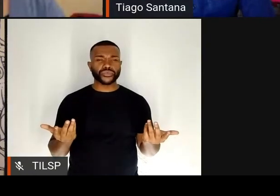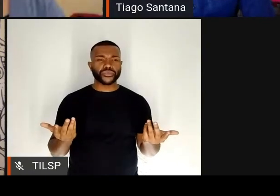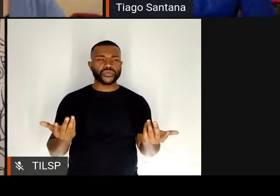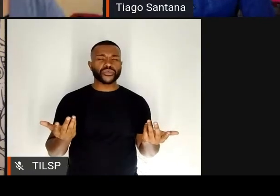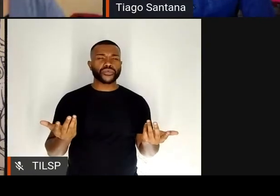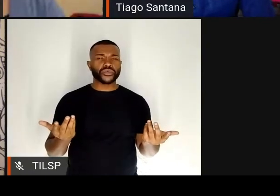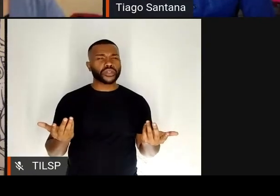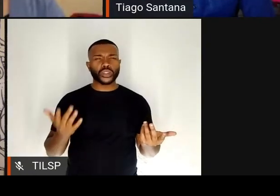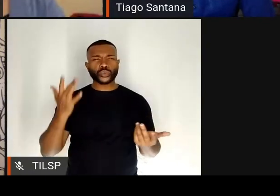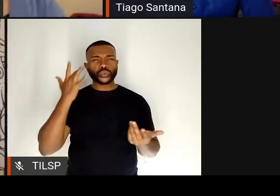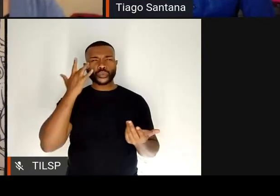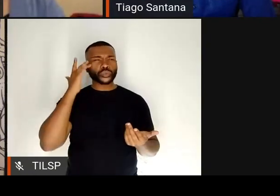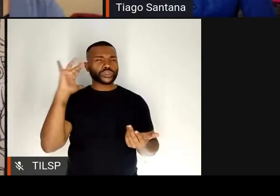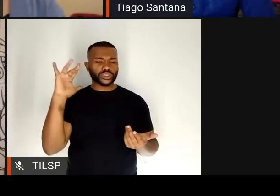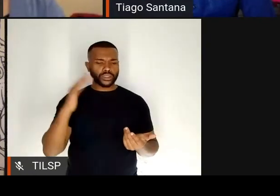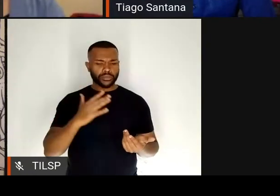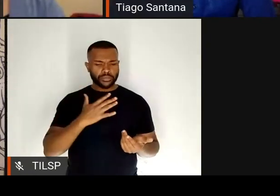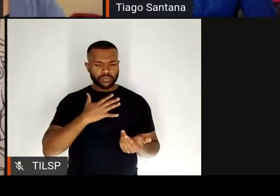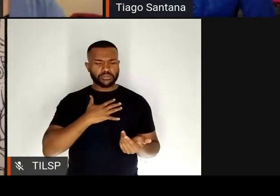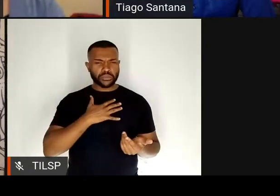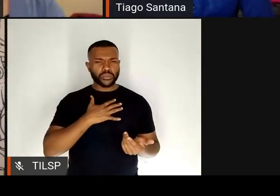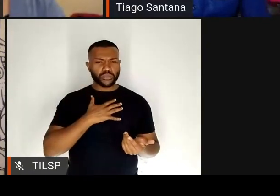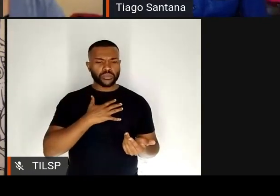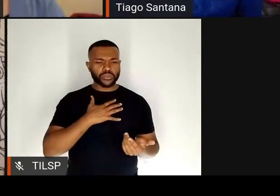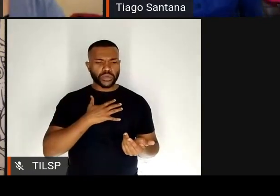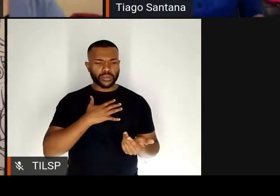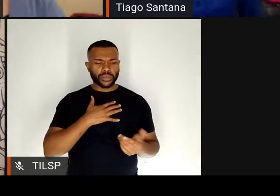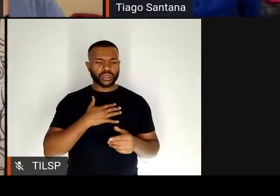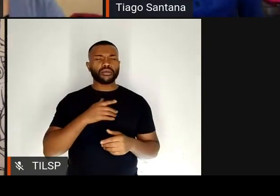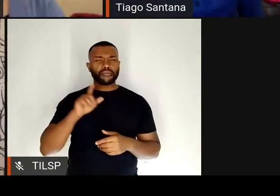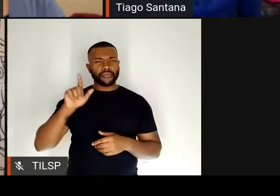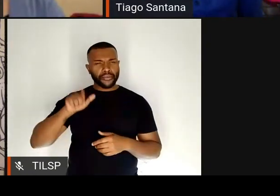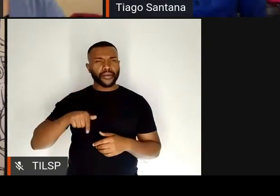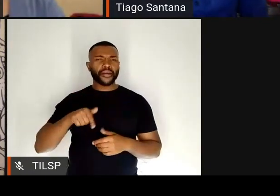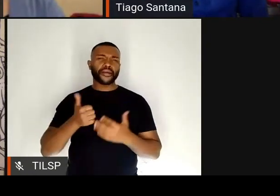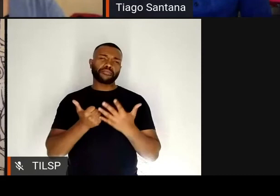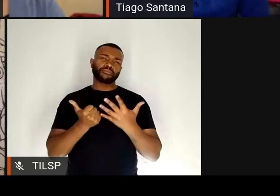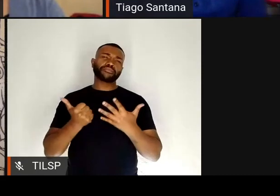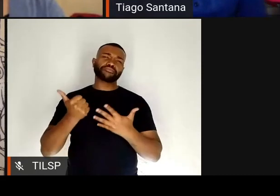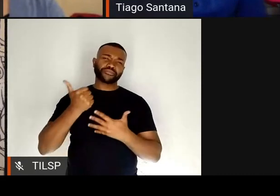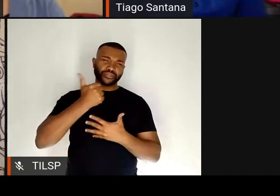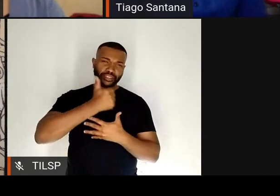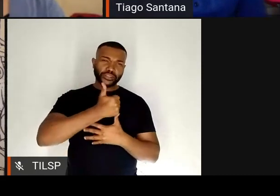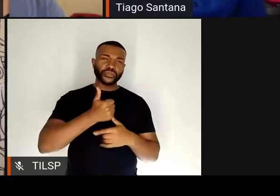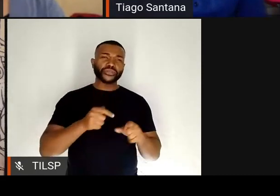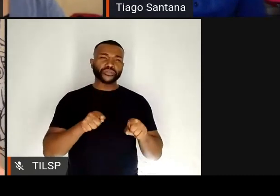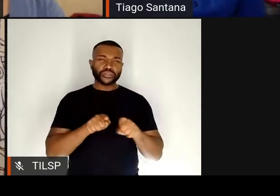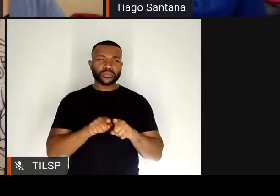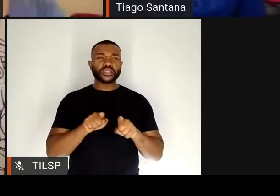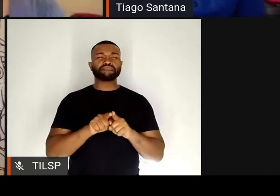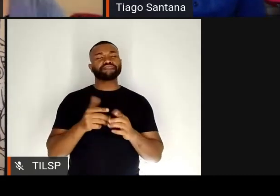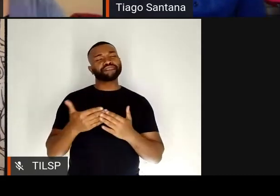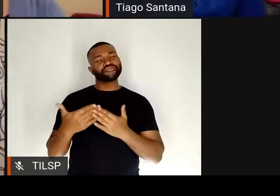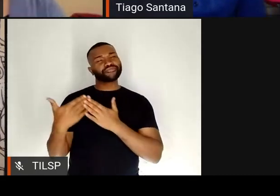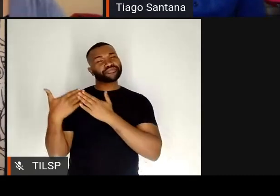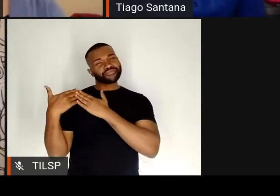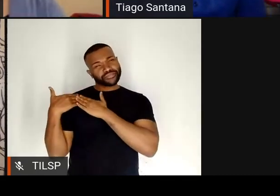não sei, para mim é um grande privilégio, assim, e uma grande responsabilidade